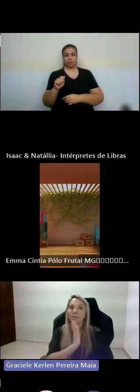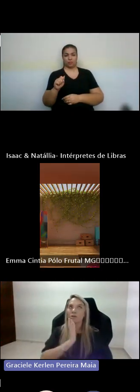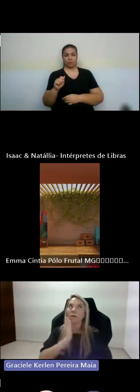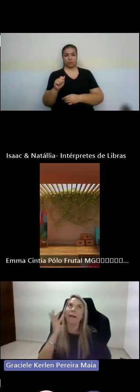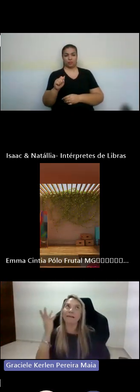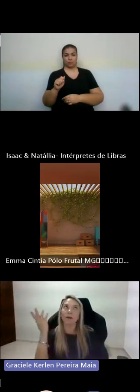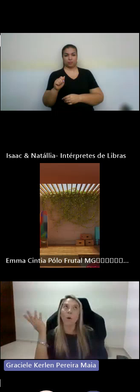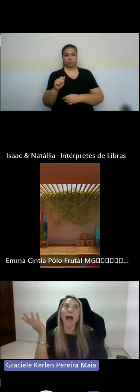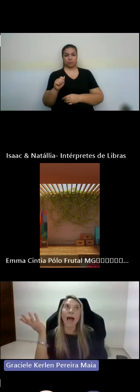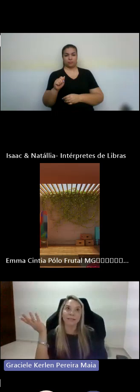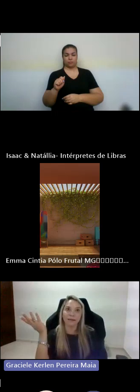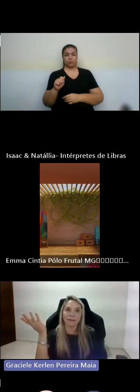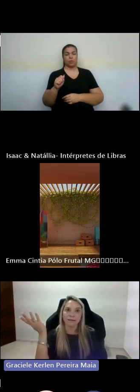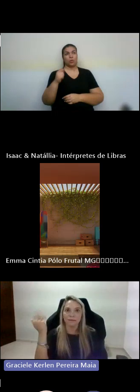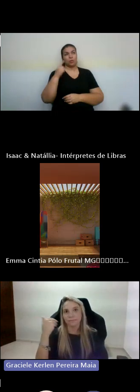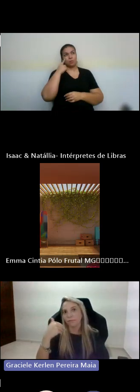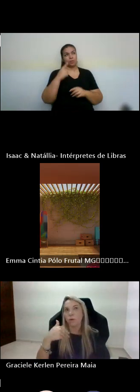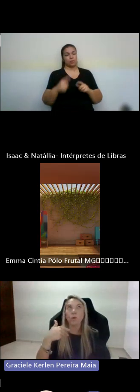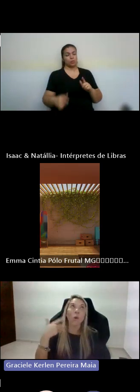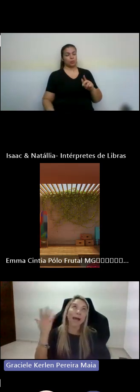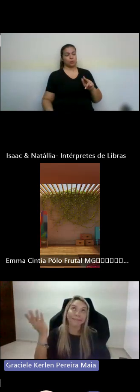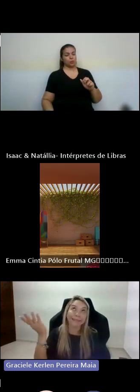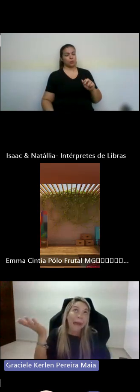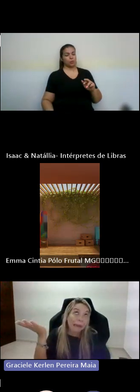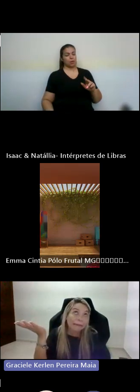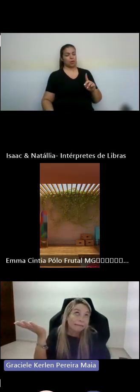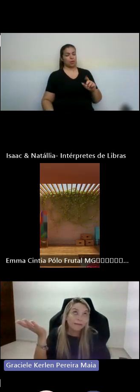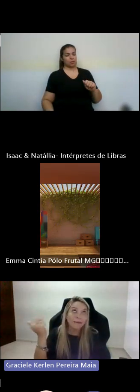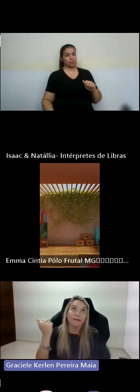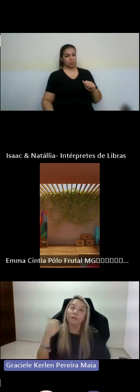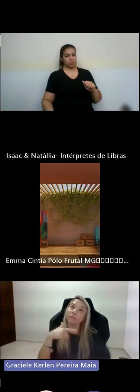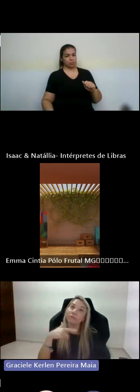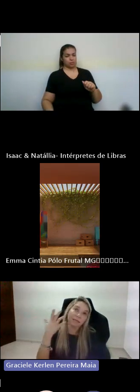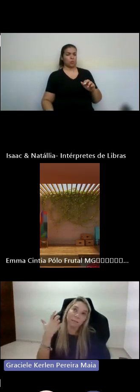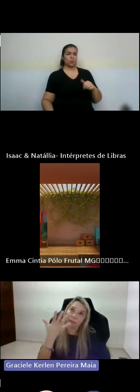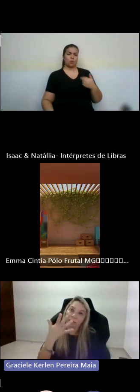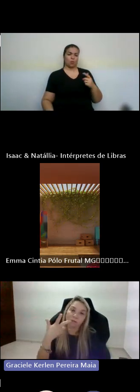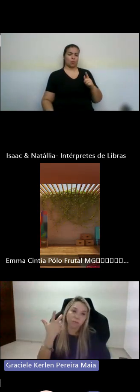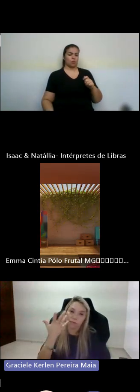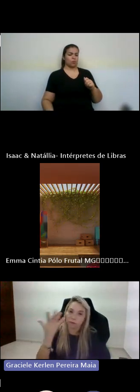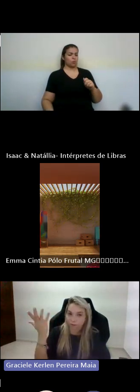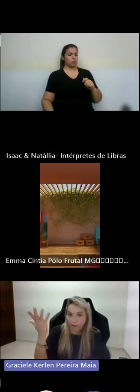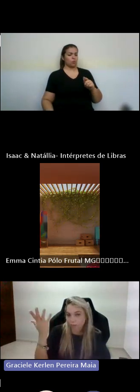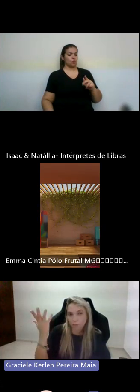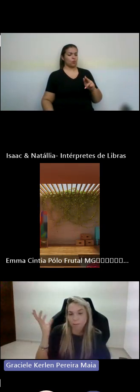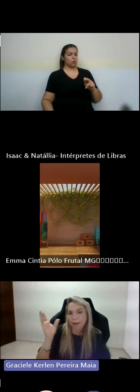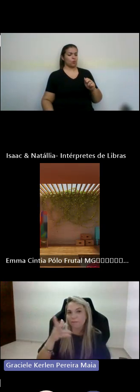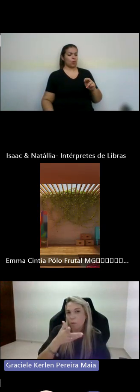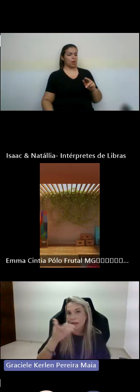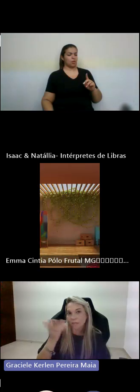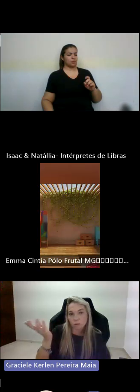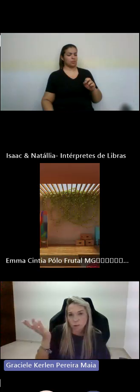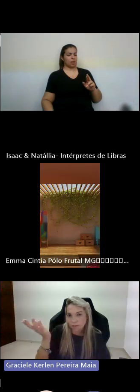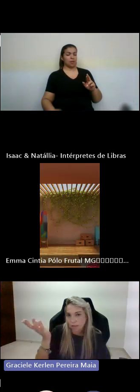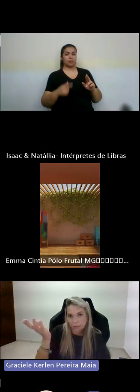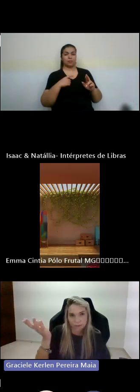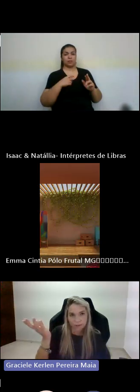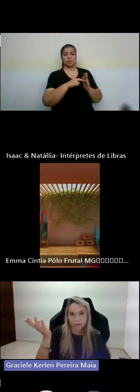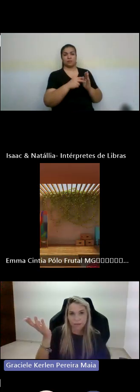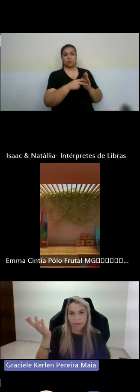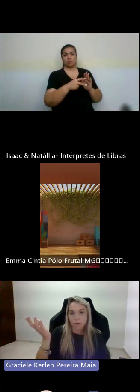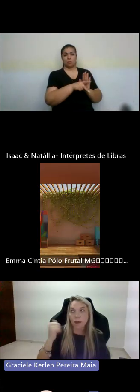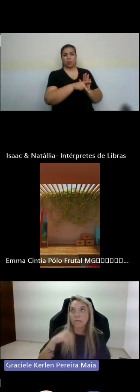eu penso na palavra guarda ou guardar, eu tenho em mente um significado com a palavra guarda ou